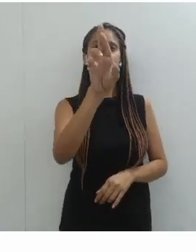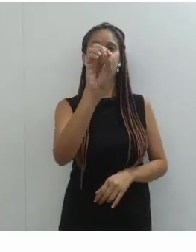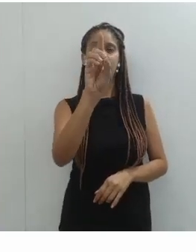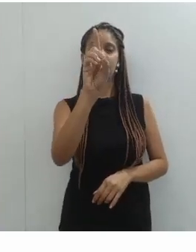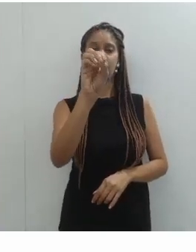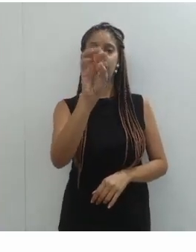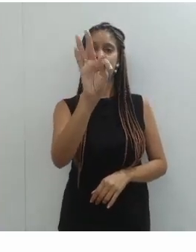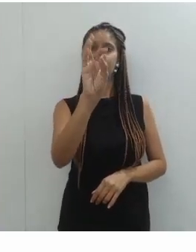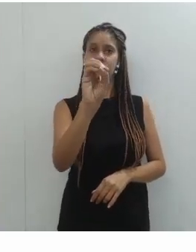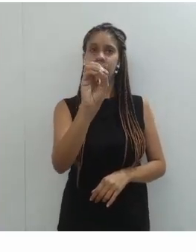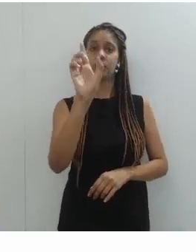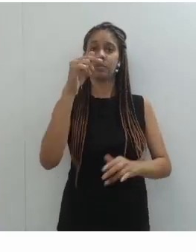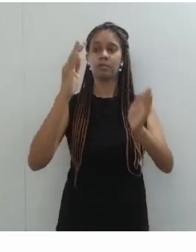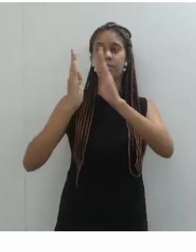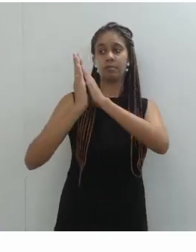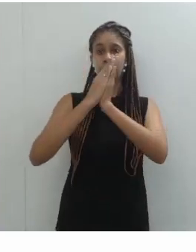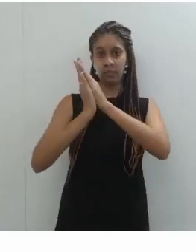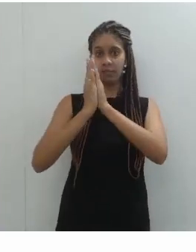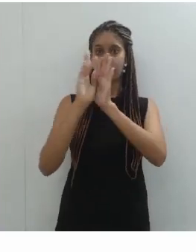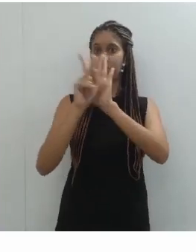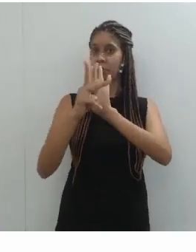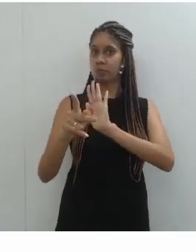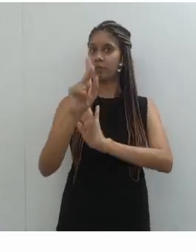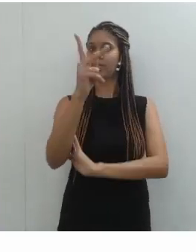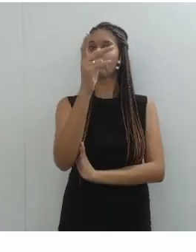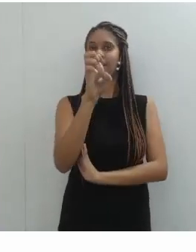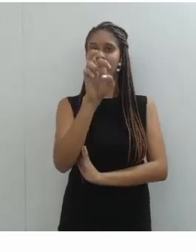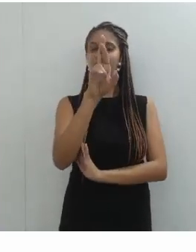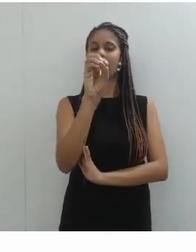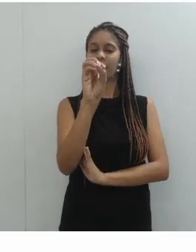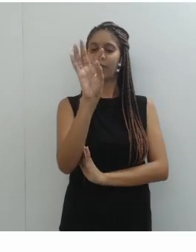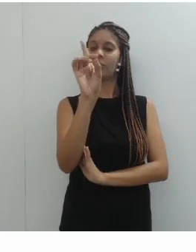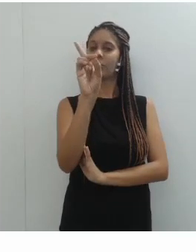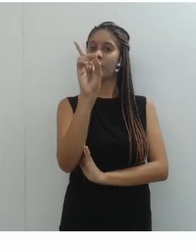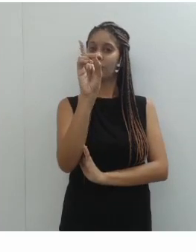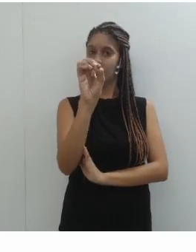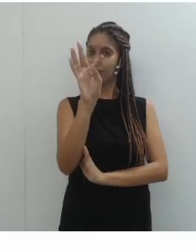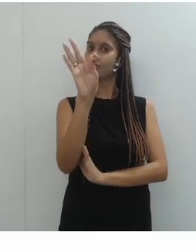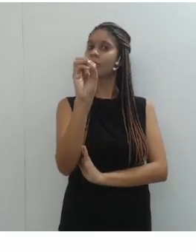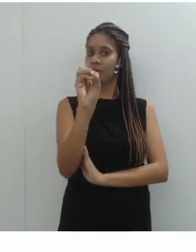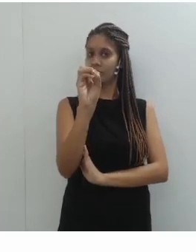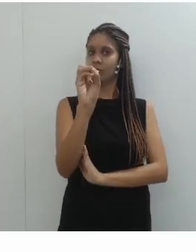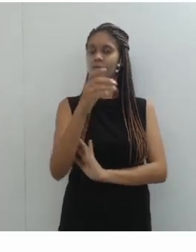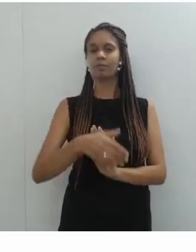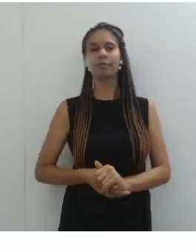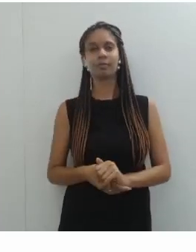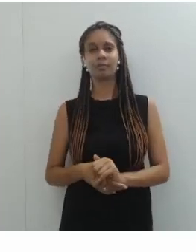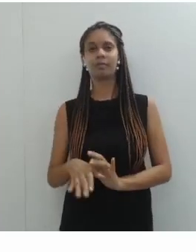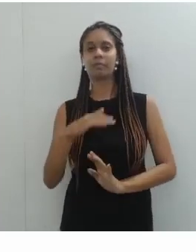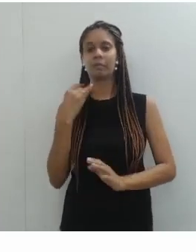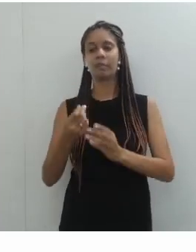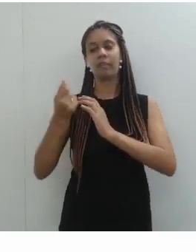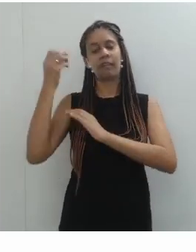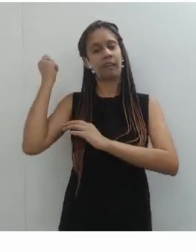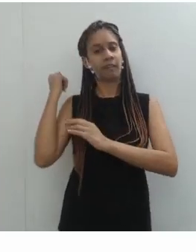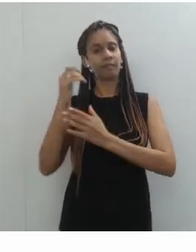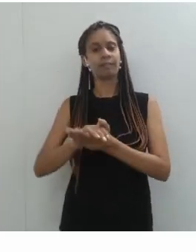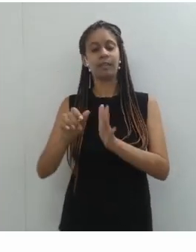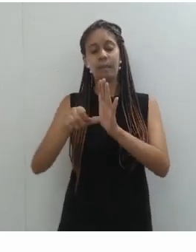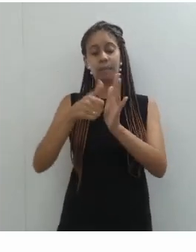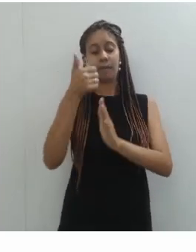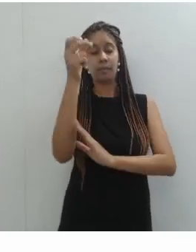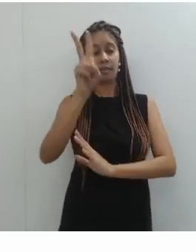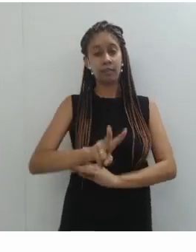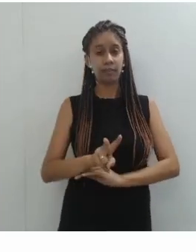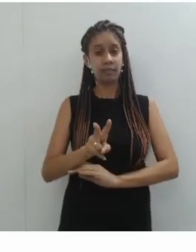Halicarnasso. Esse não, essa é a estátua, tá bem? Heródoto já nos deixou faz muito tempo. A primeira vez que a palavra história foi usada no